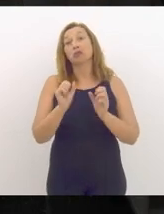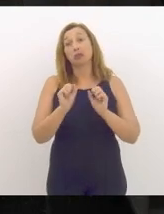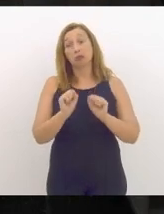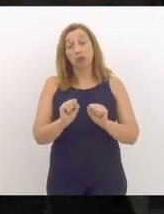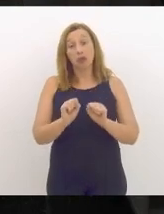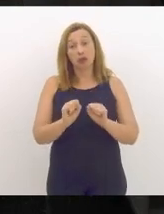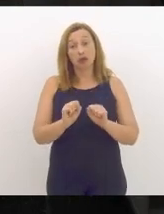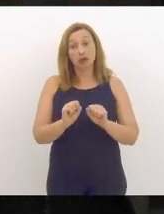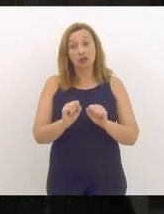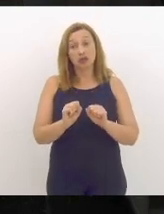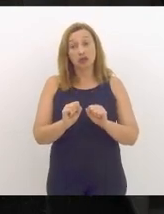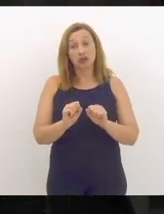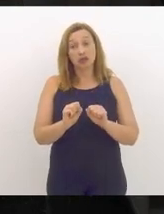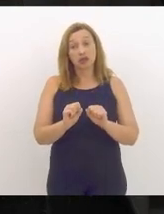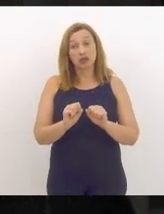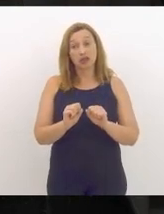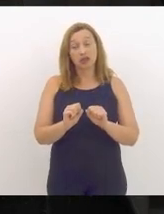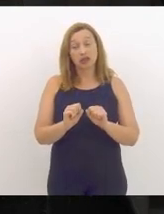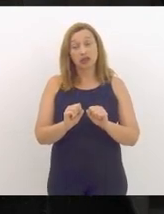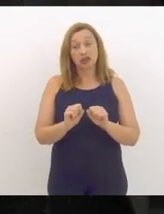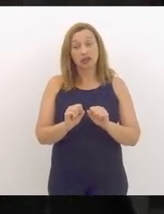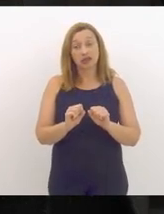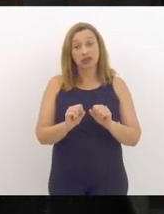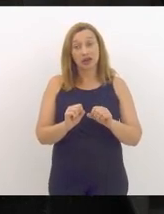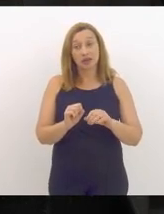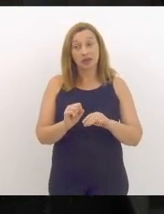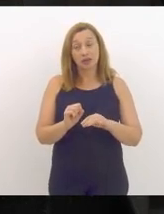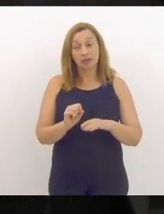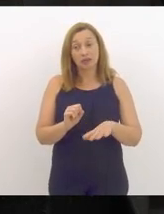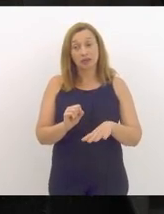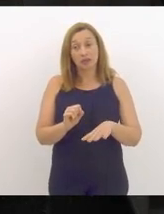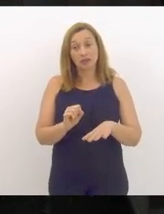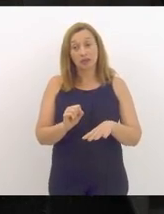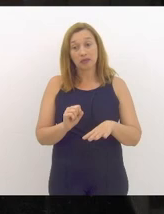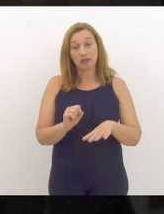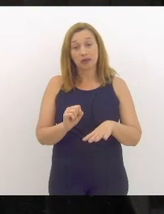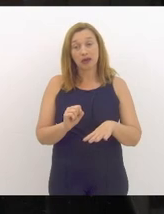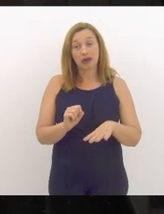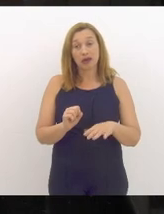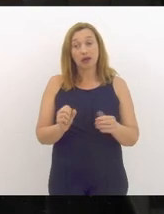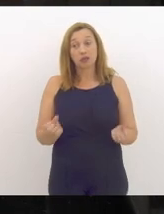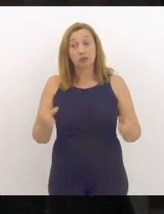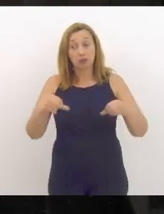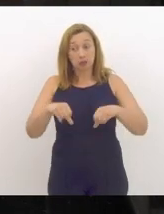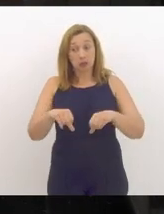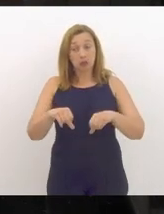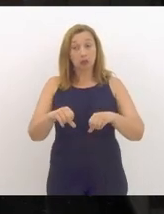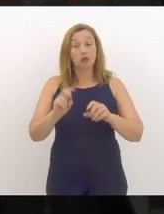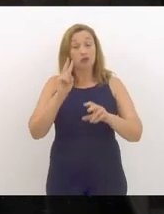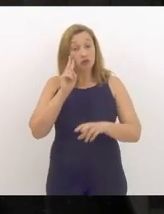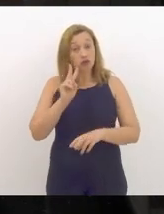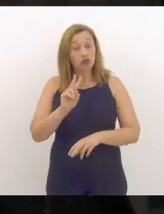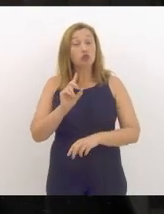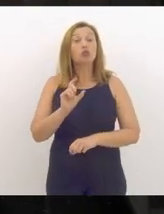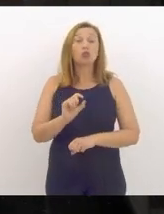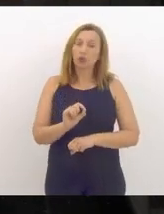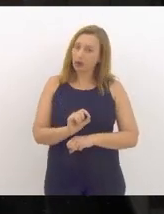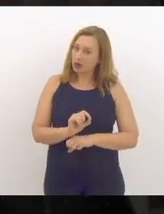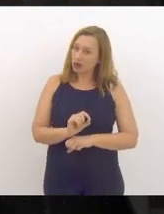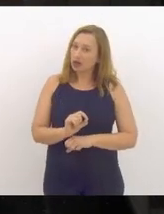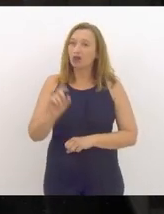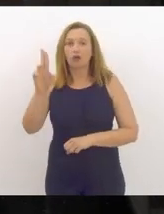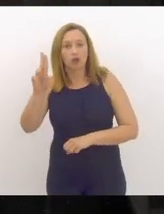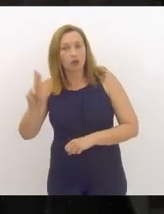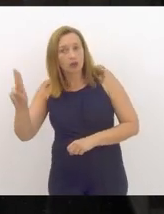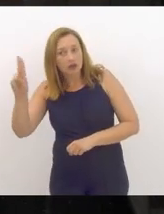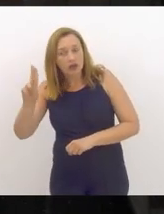extrapolando os muros da CEPERJ. visto que a